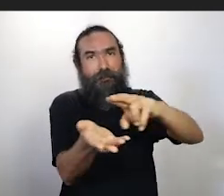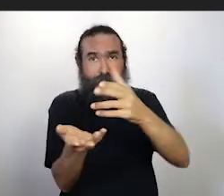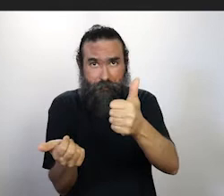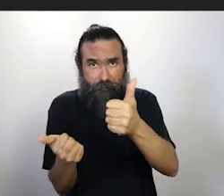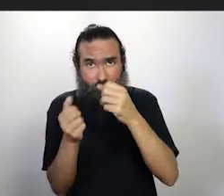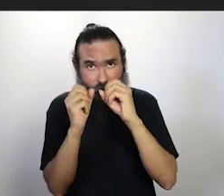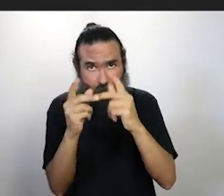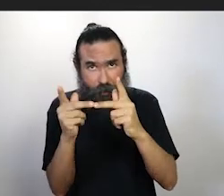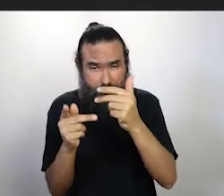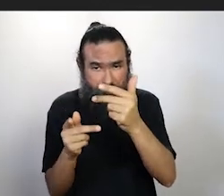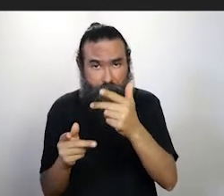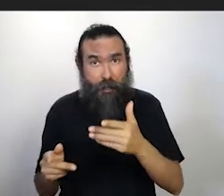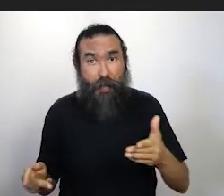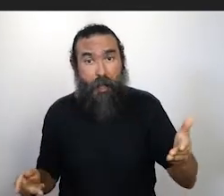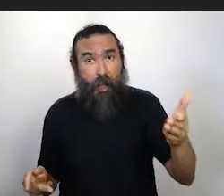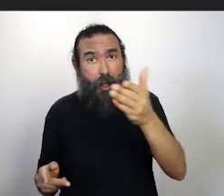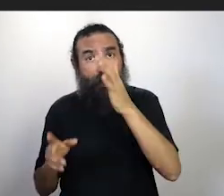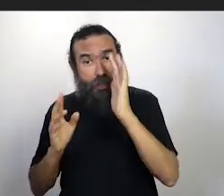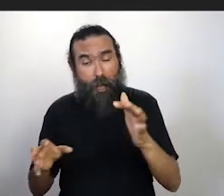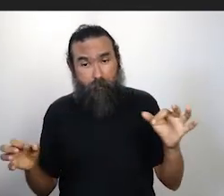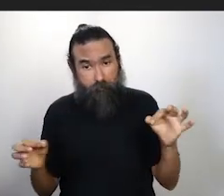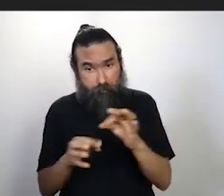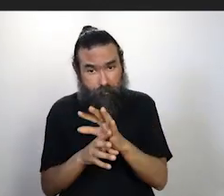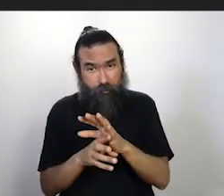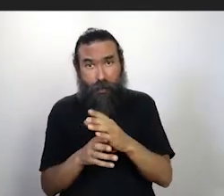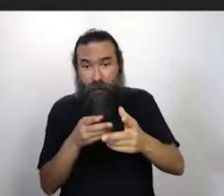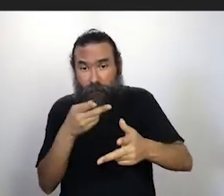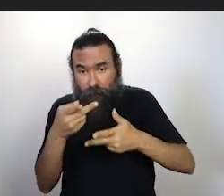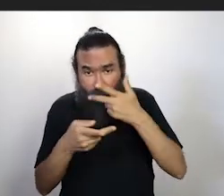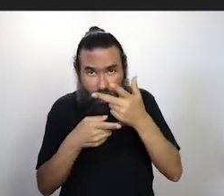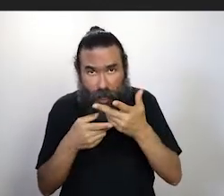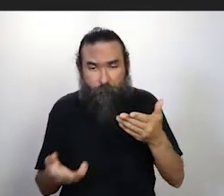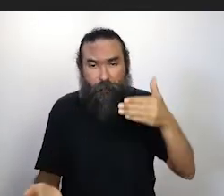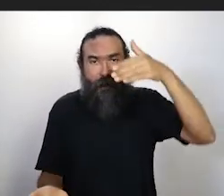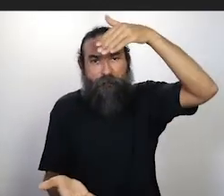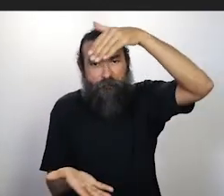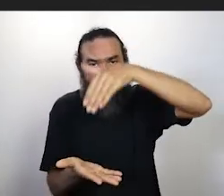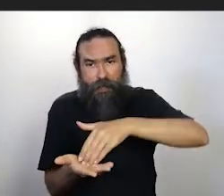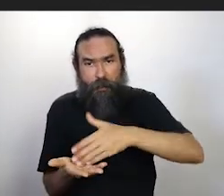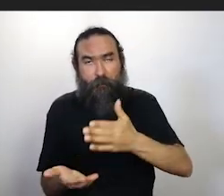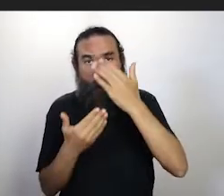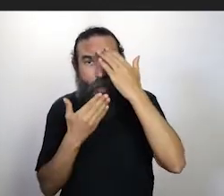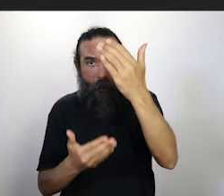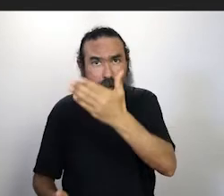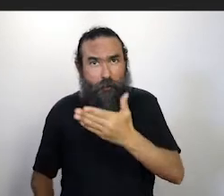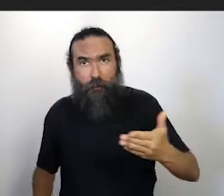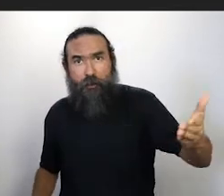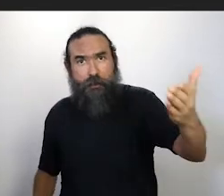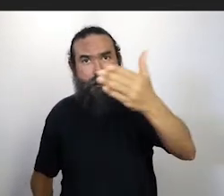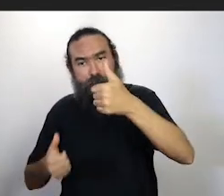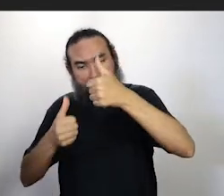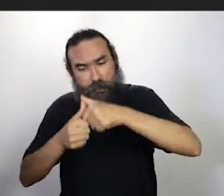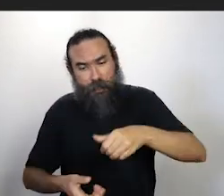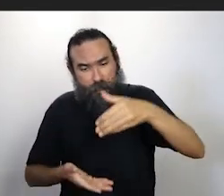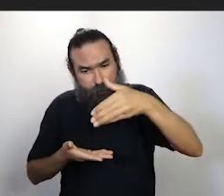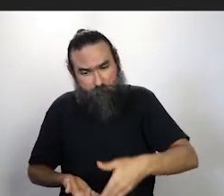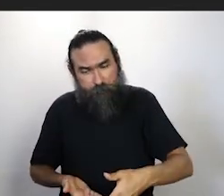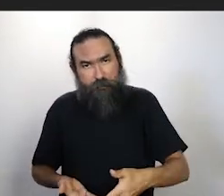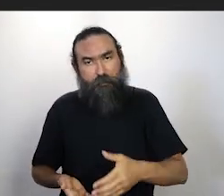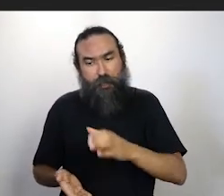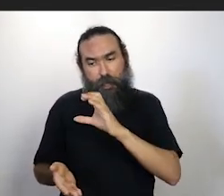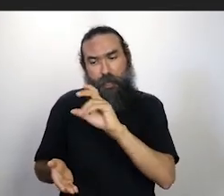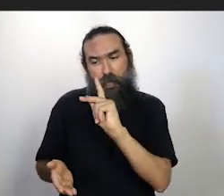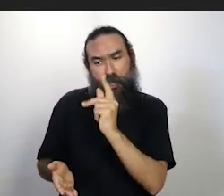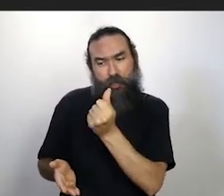e Liane. Pode ser? Aí, quando todo mundo falar, a gente finaliza. Agradeço a todos e a todas que participaram no